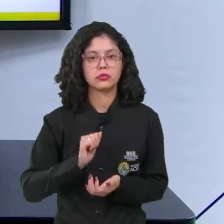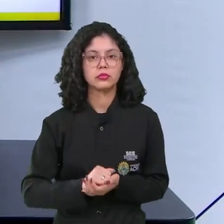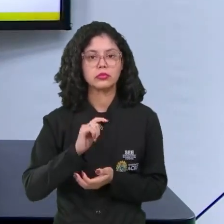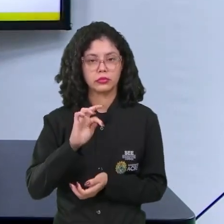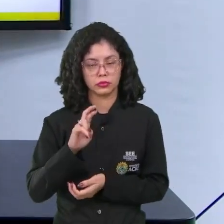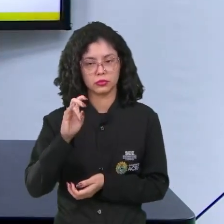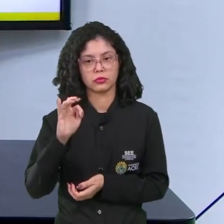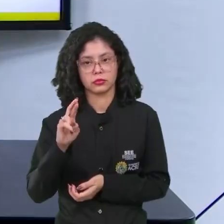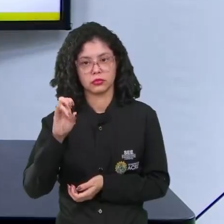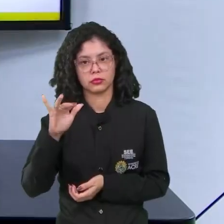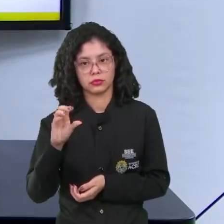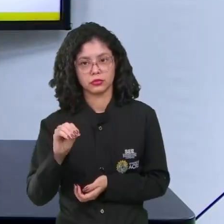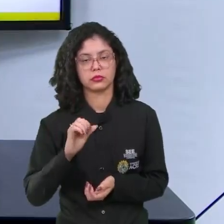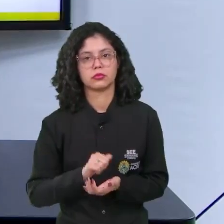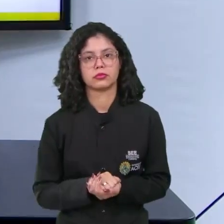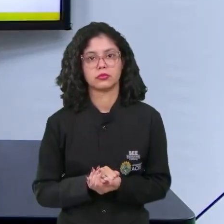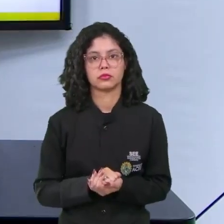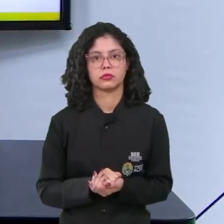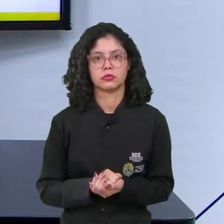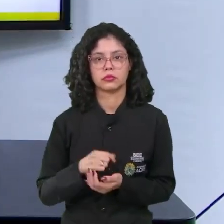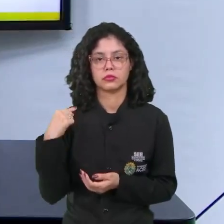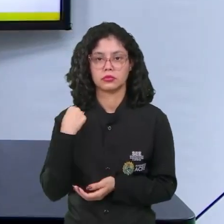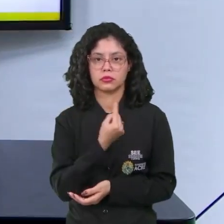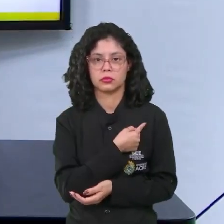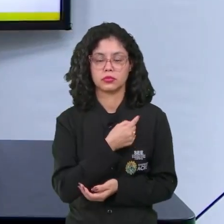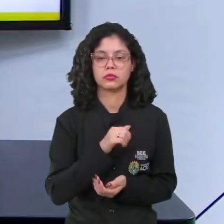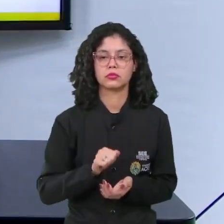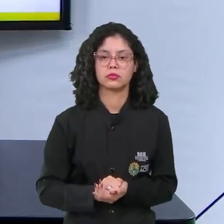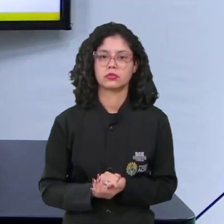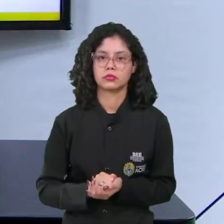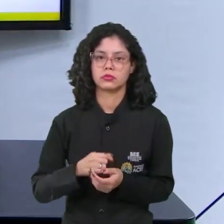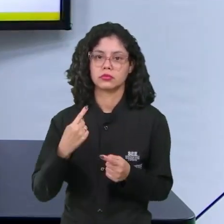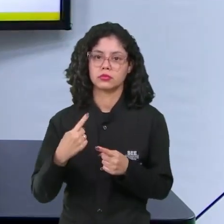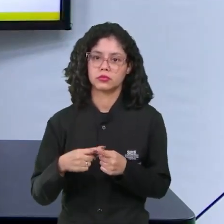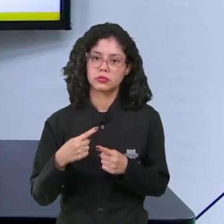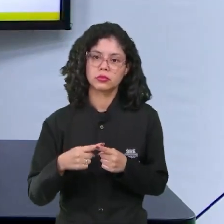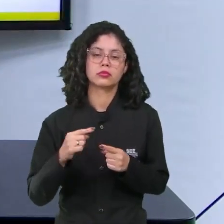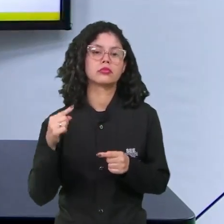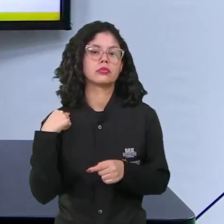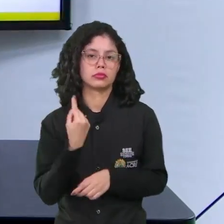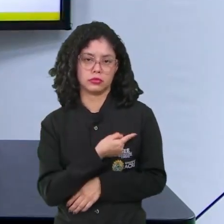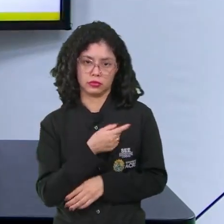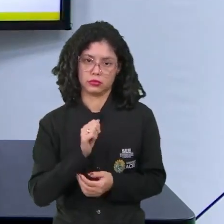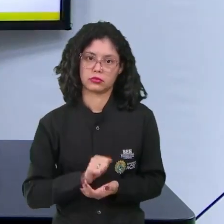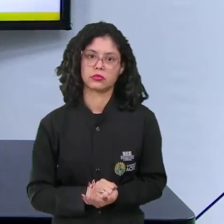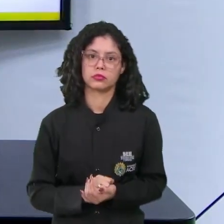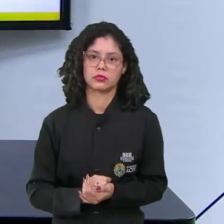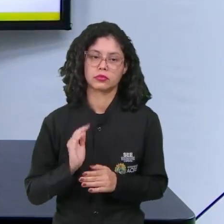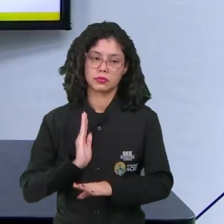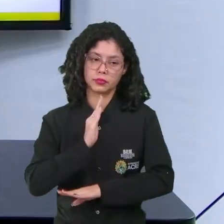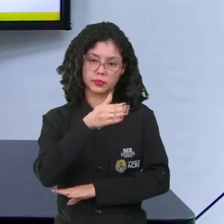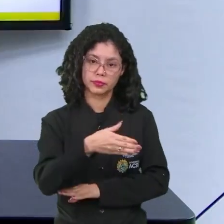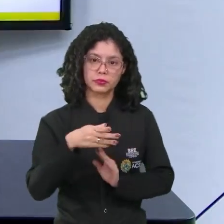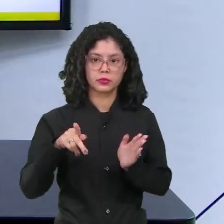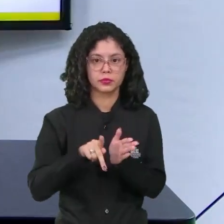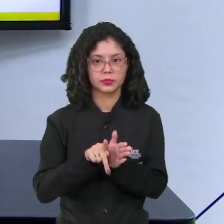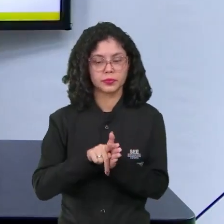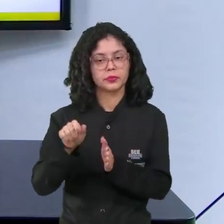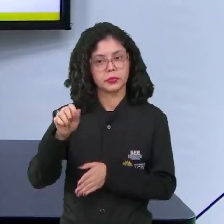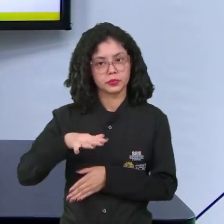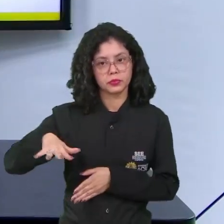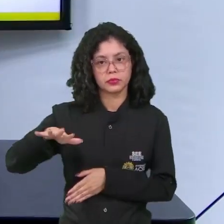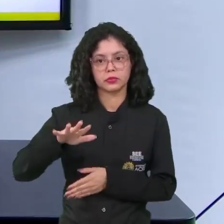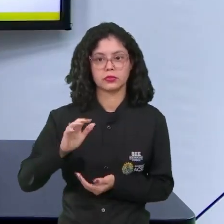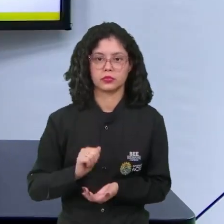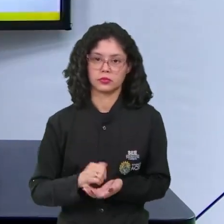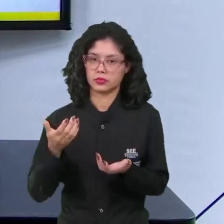é? A inteligência artificial ao nosso favor, para que nós não sejamos aí direcionados a uma área que nós